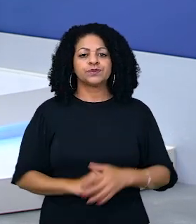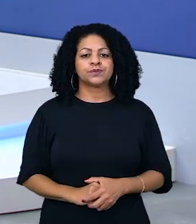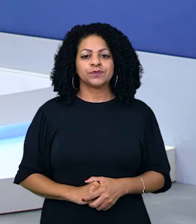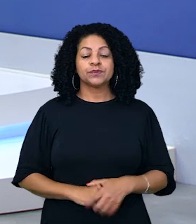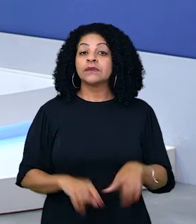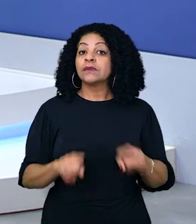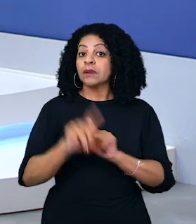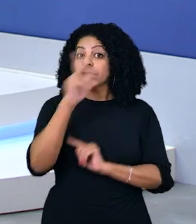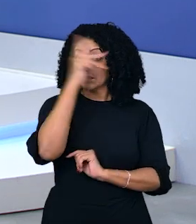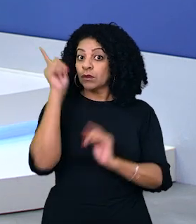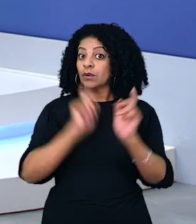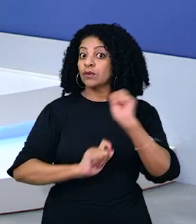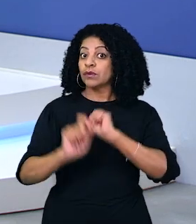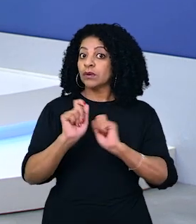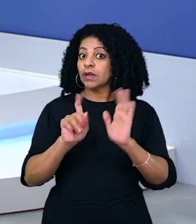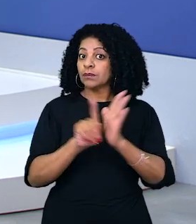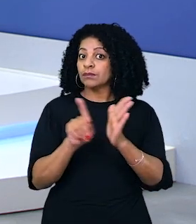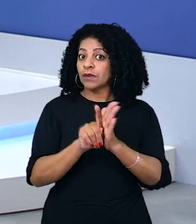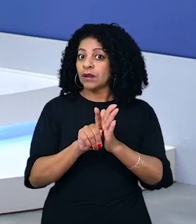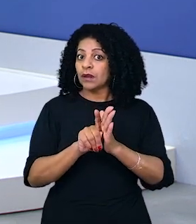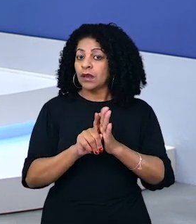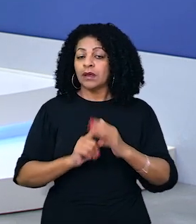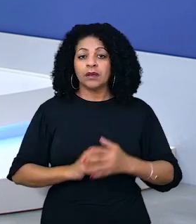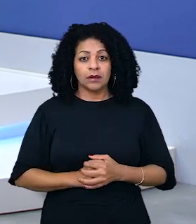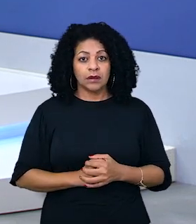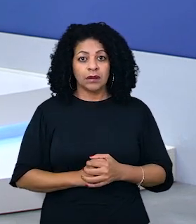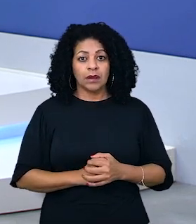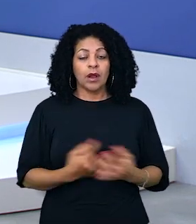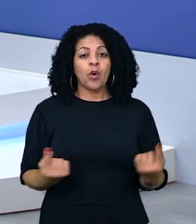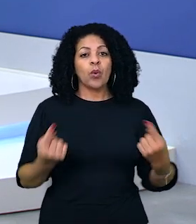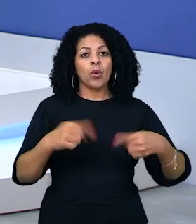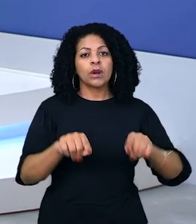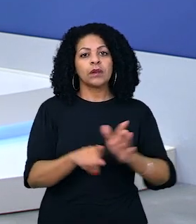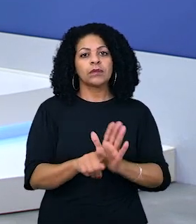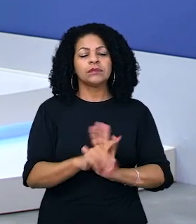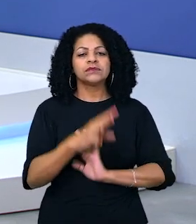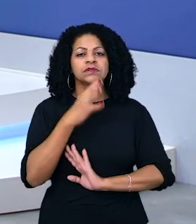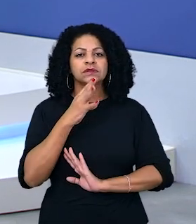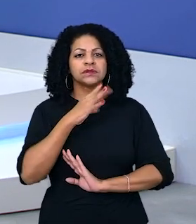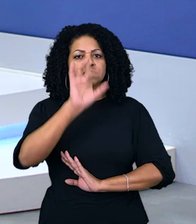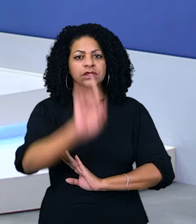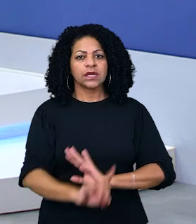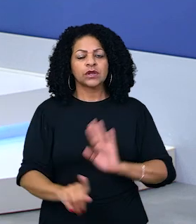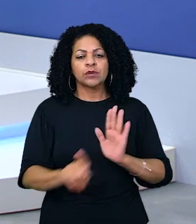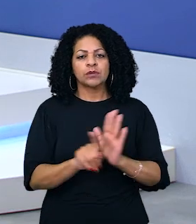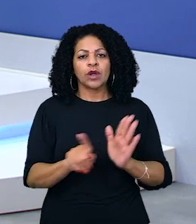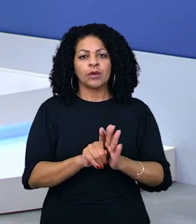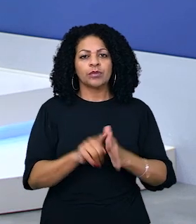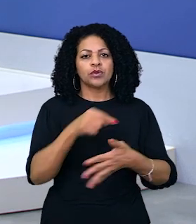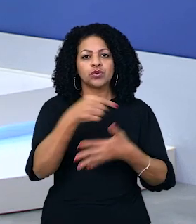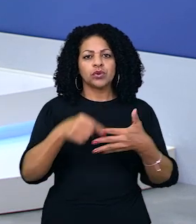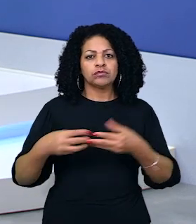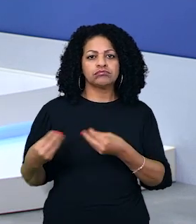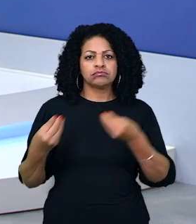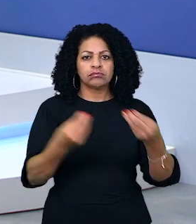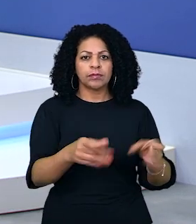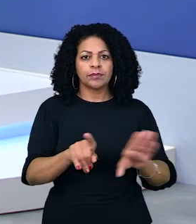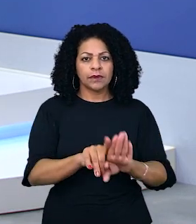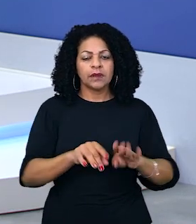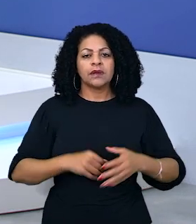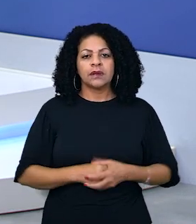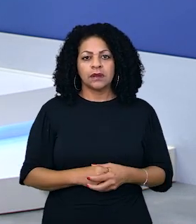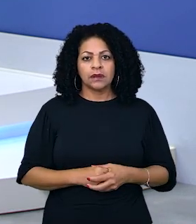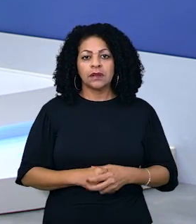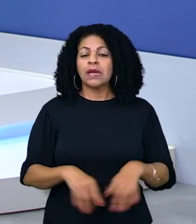órgãos e entidades podem apresentar argumentos a favor ou contra o reconhecimento do direito ao benefício. A decisão do Tribunal Superior do